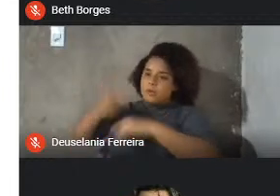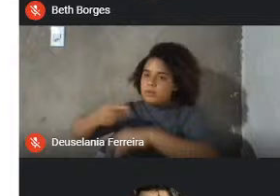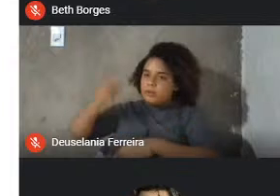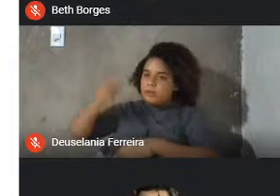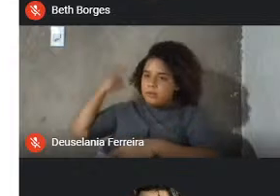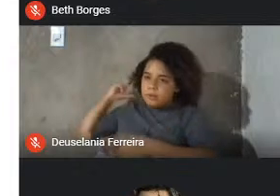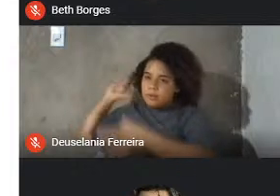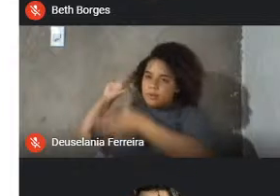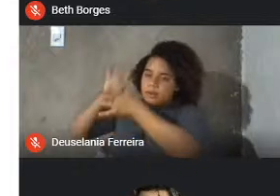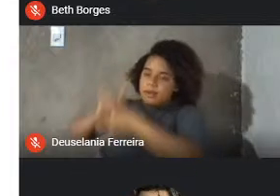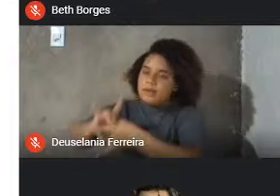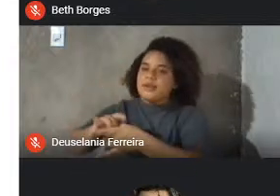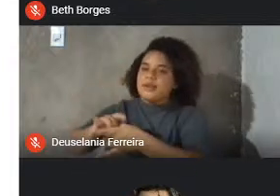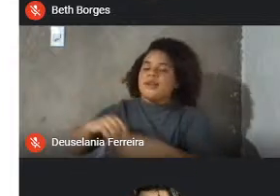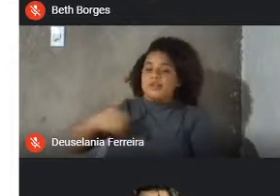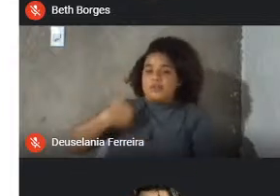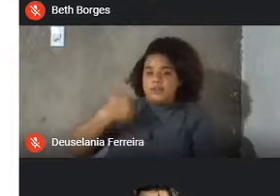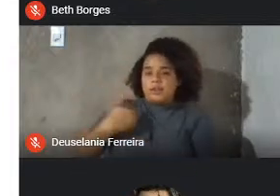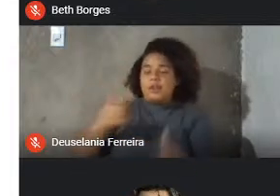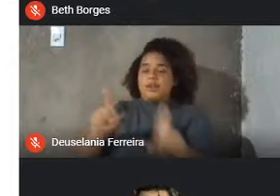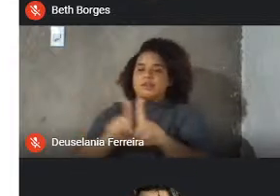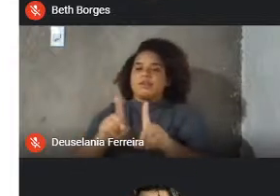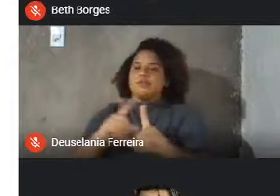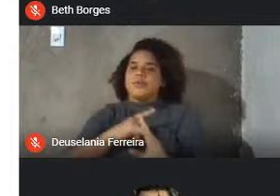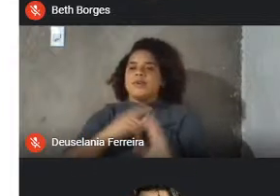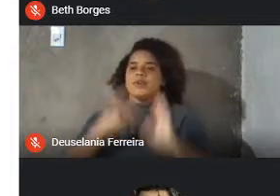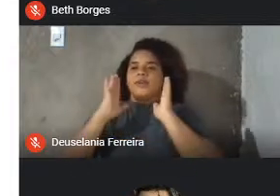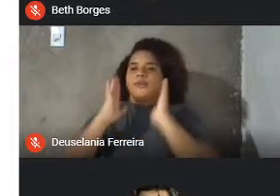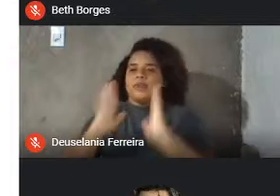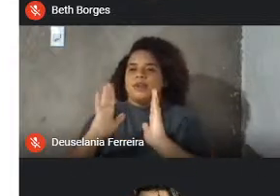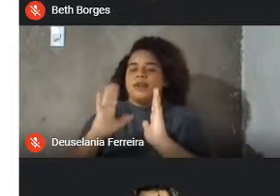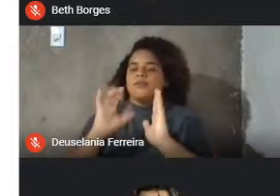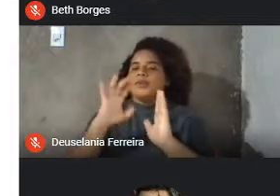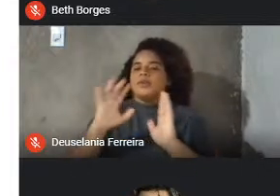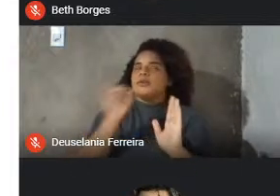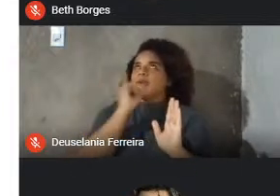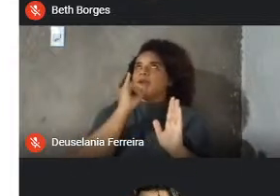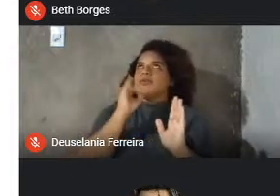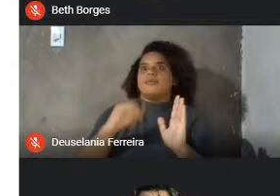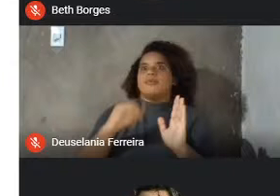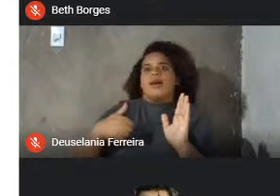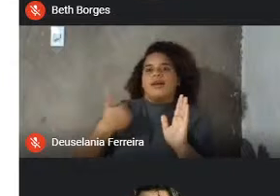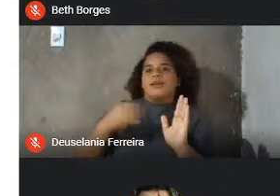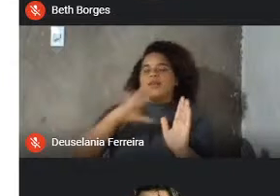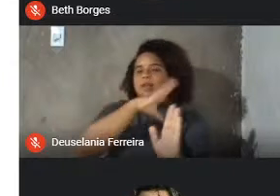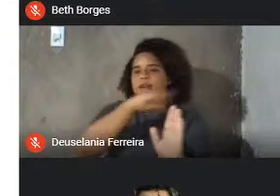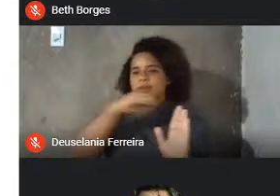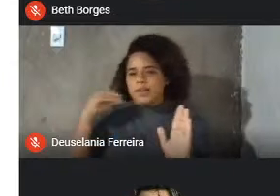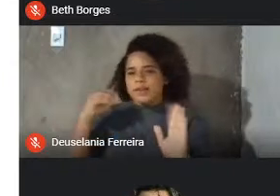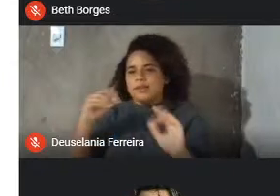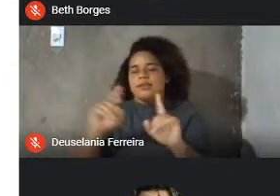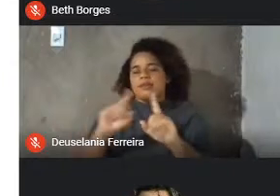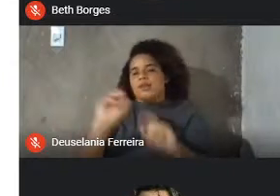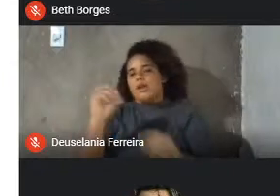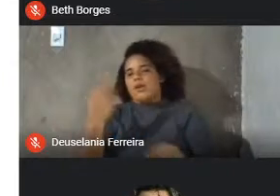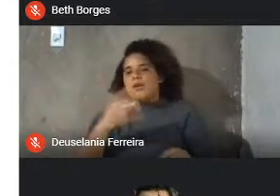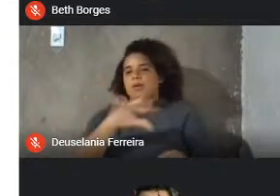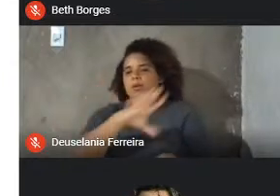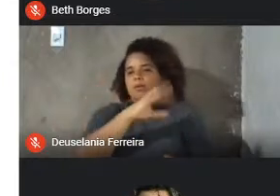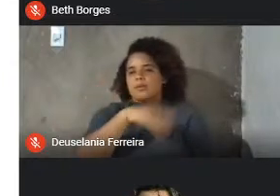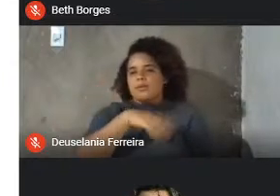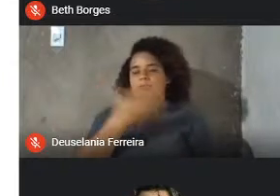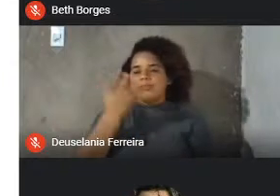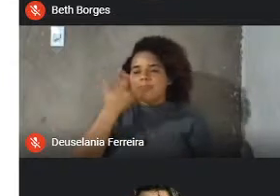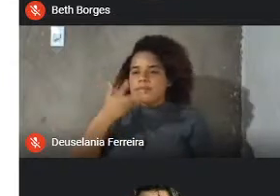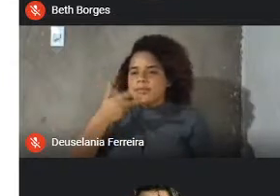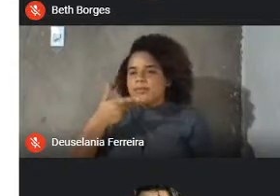fracionado, tá? Que é de uma época específica. Por exemplo, só na adolescência, só na infância. Situacional vai numa situação específica, e a gente já